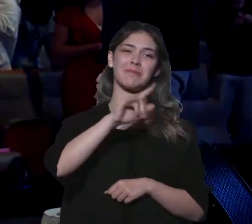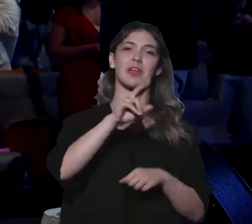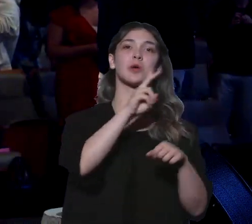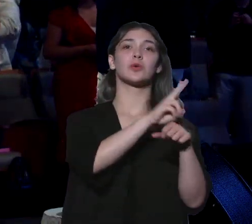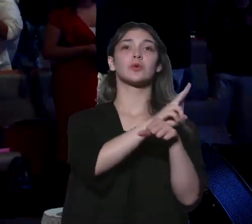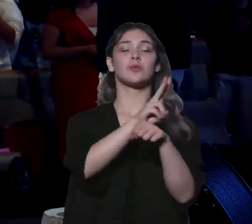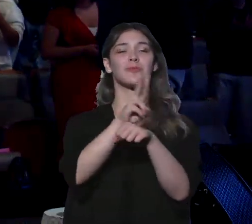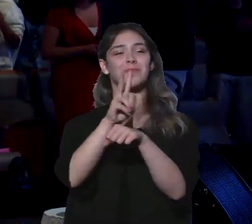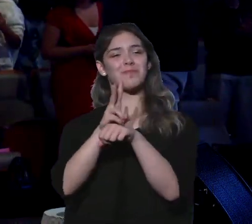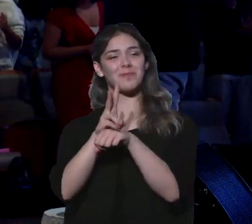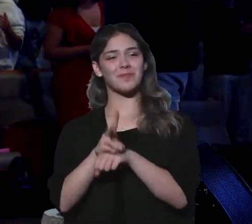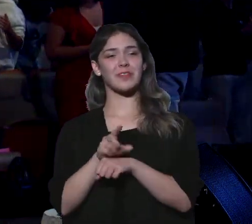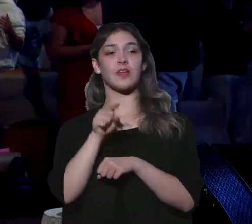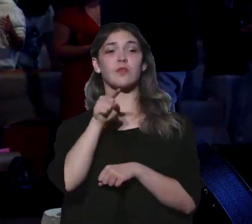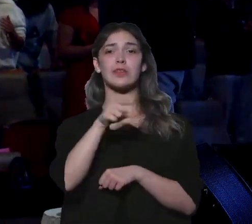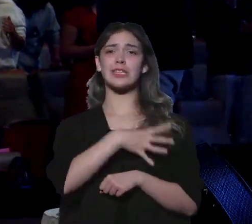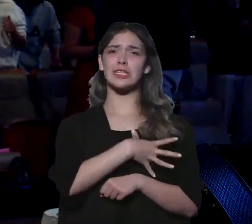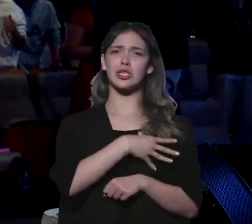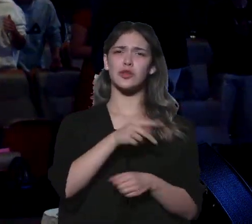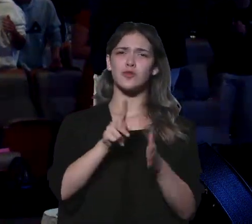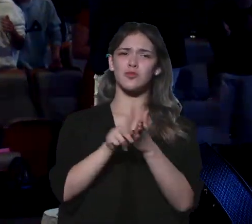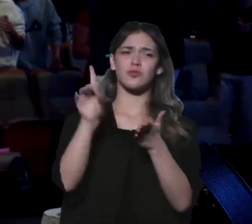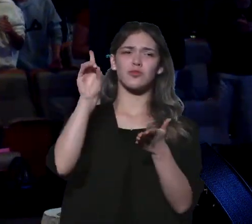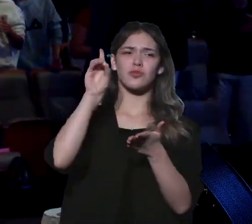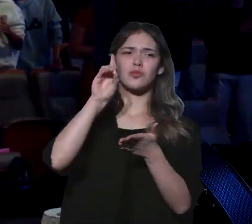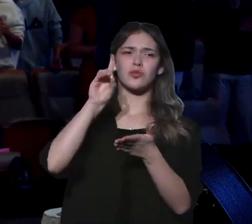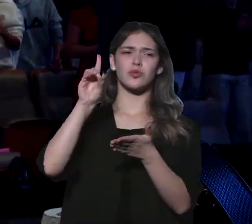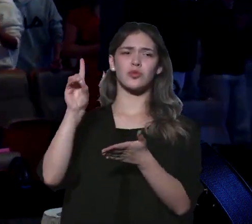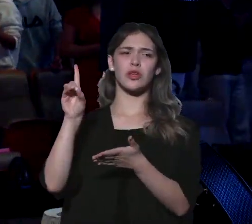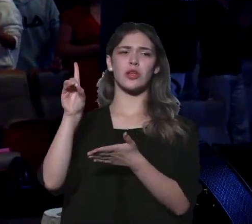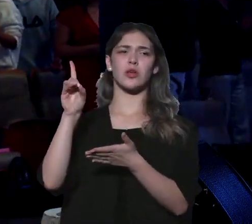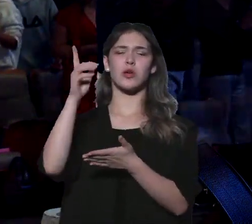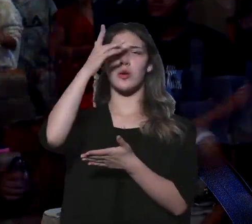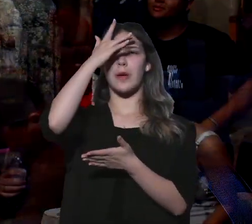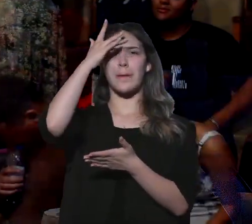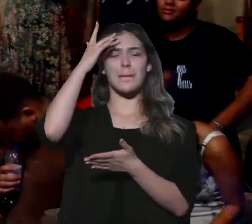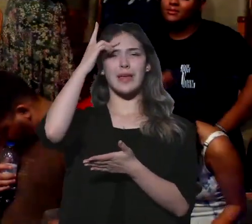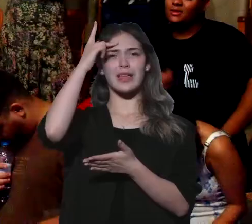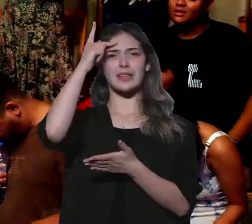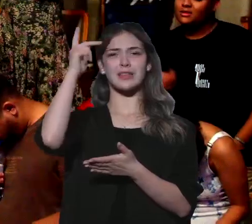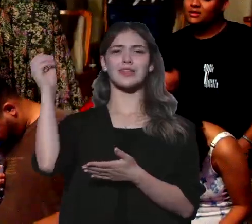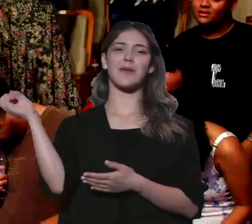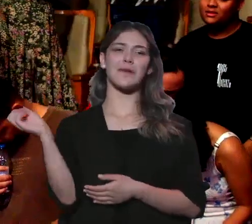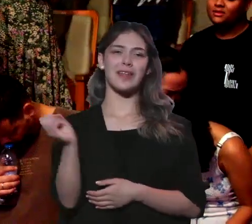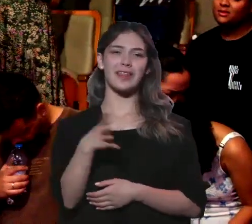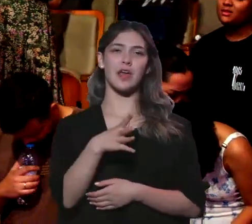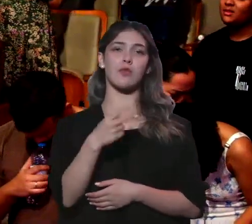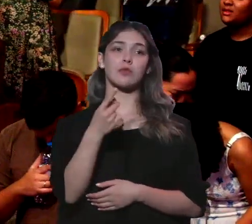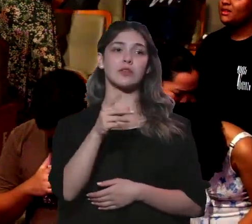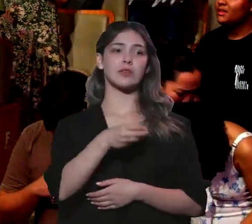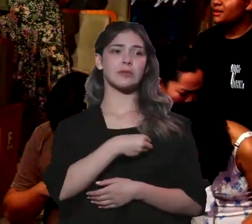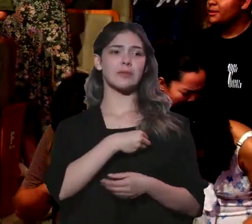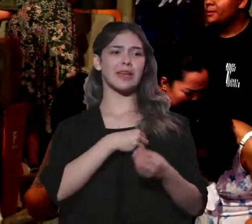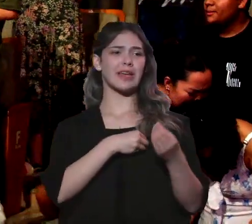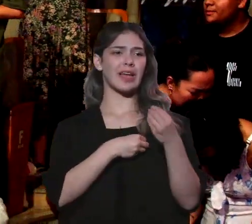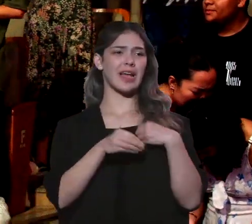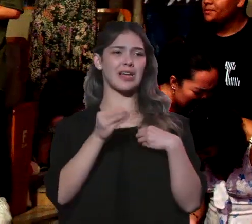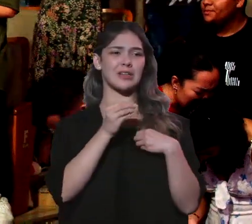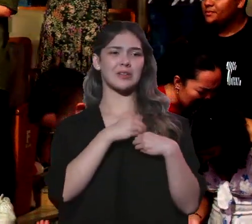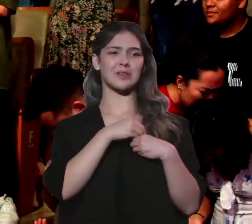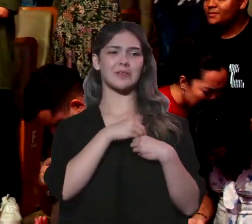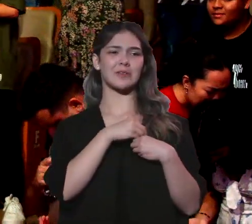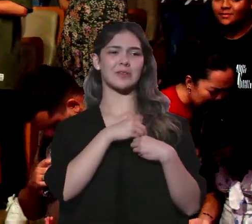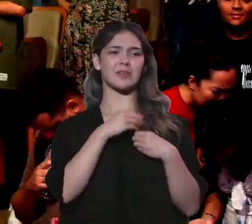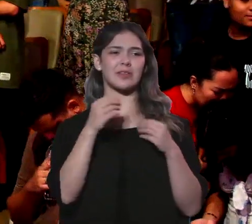Você é meu filho, você é uma nova pessoa. Os seus pecados não te definem. Eu vim para te